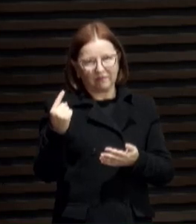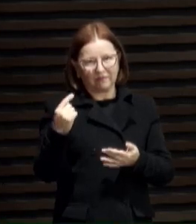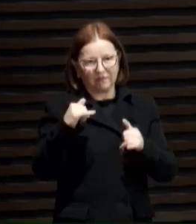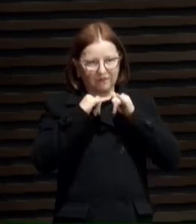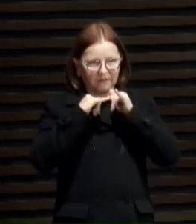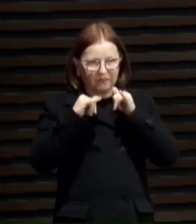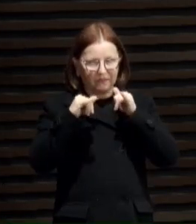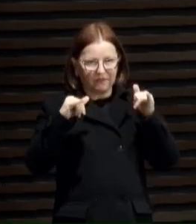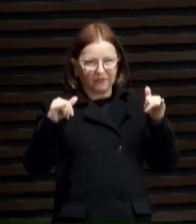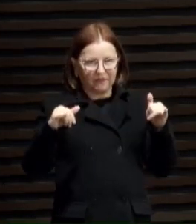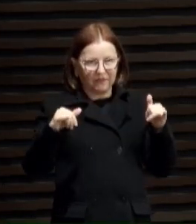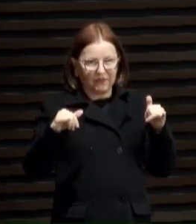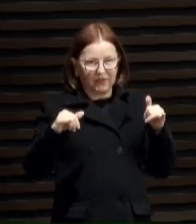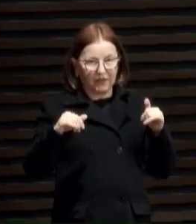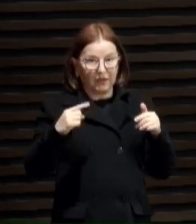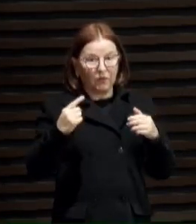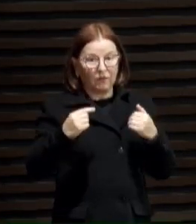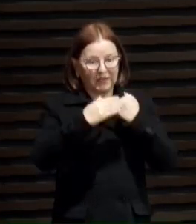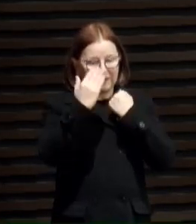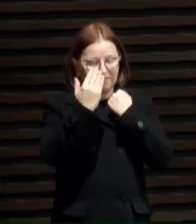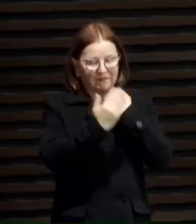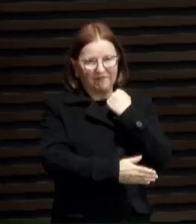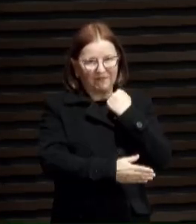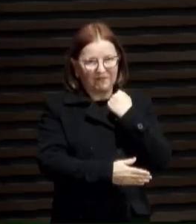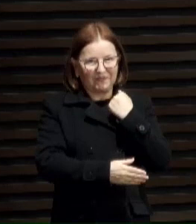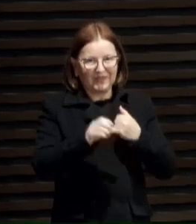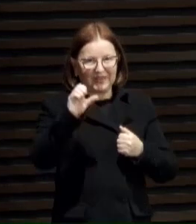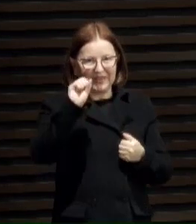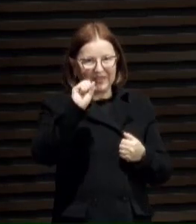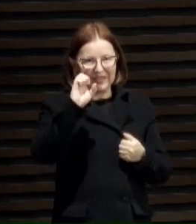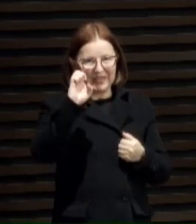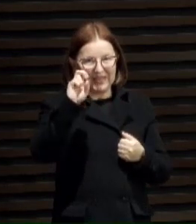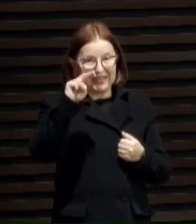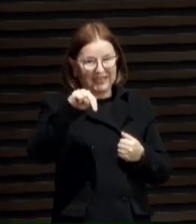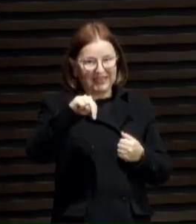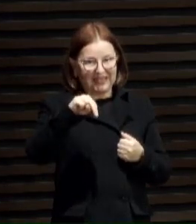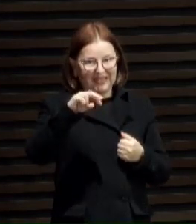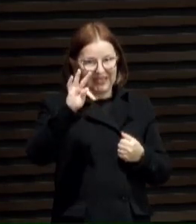dizendo que é uma sentença. Aqui nós temos muitos advogados,